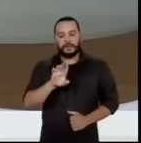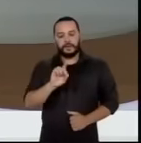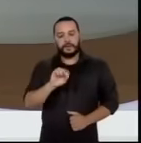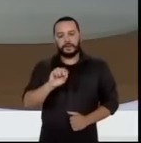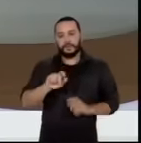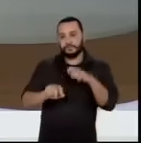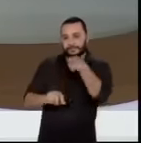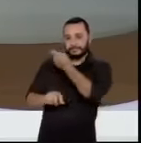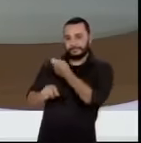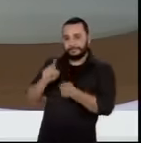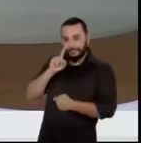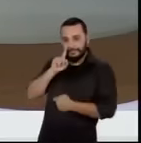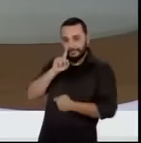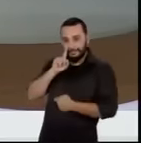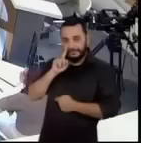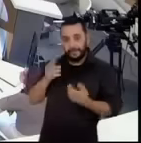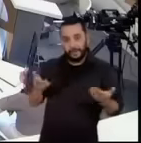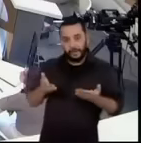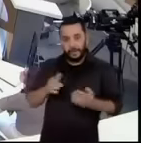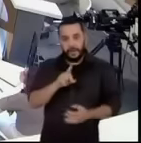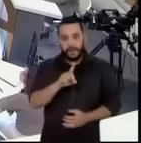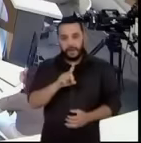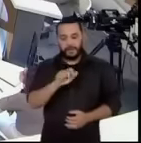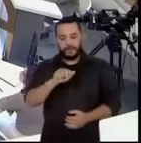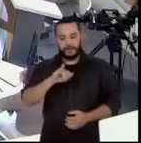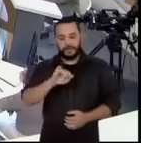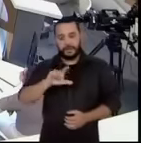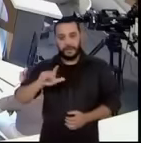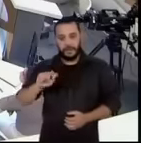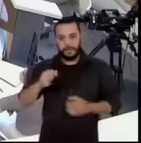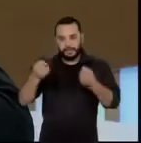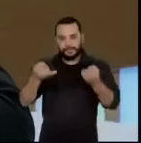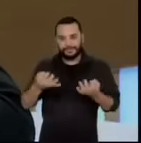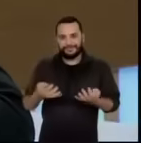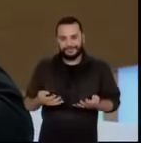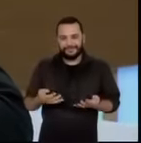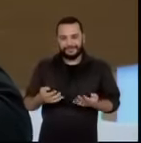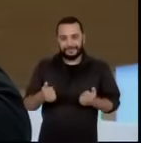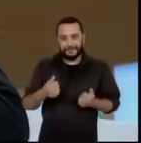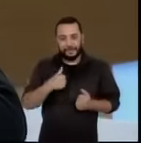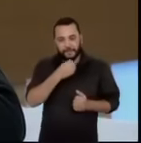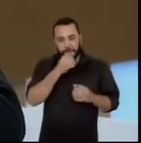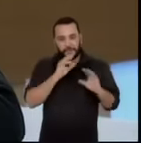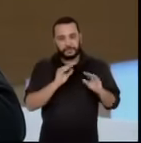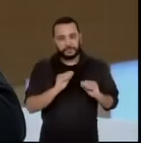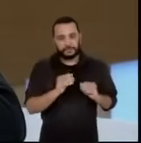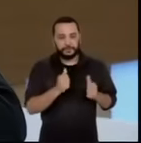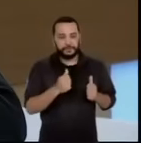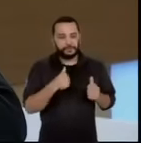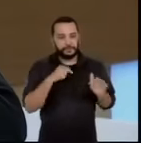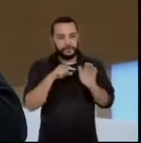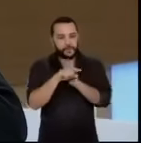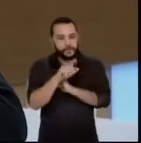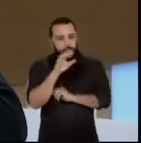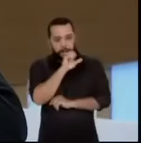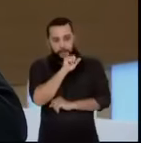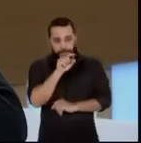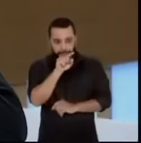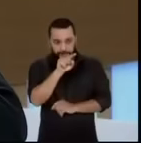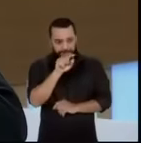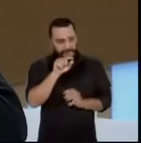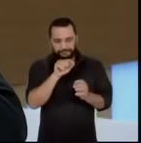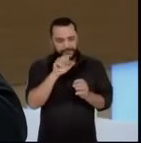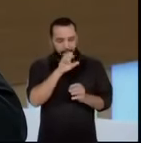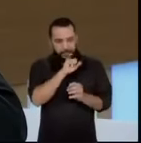colega Daniela, por favor. Boa noite. Boa noite, ministro. Obrigada, Dani. Boa noite. Ministro, uma pergunta rápida, curta